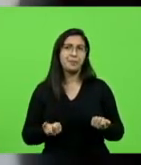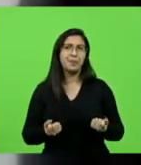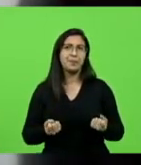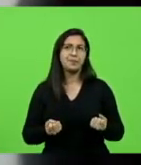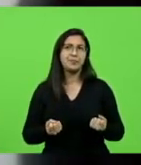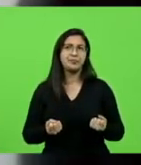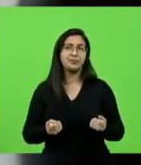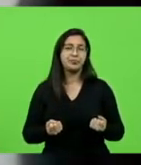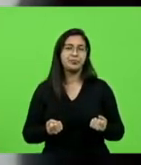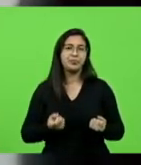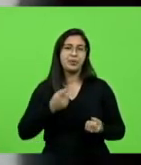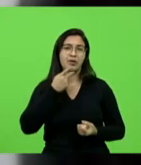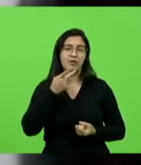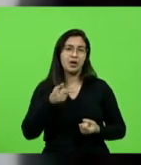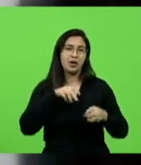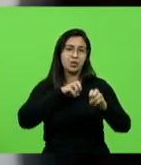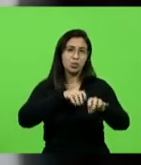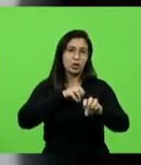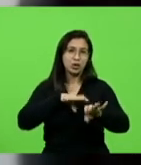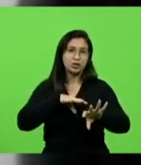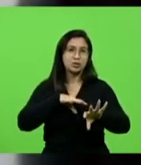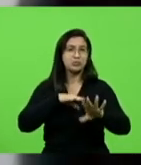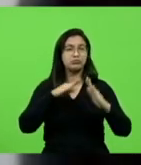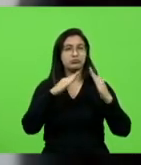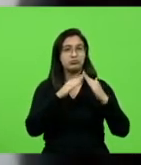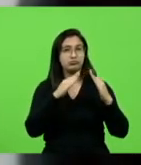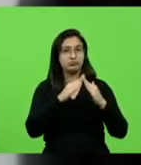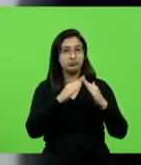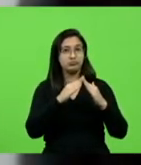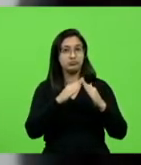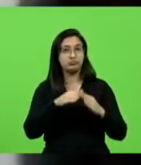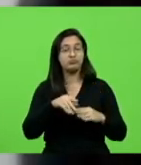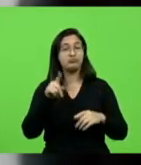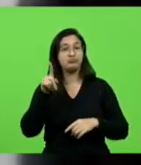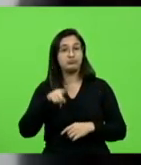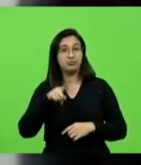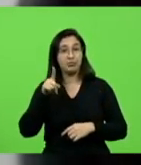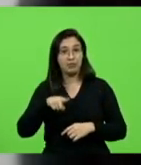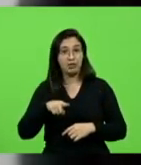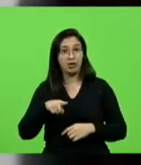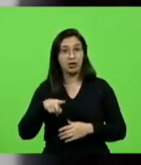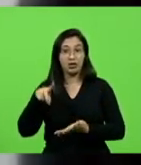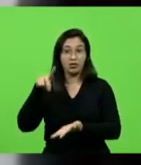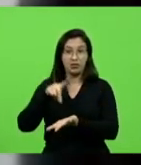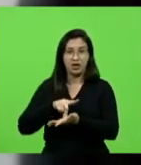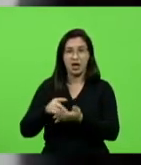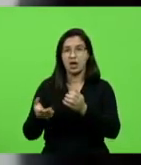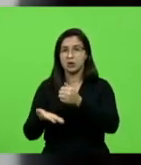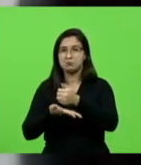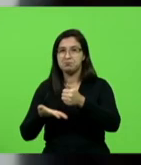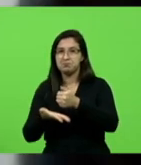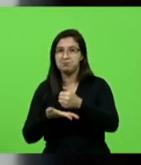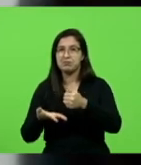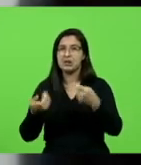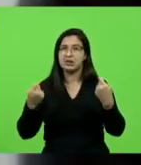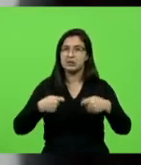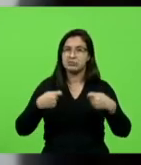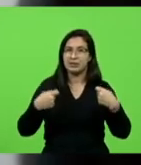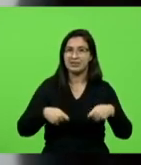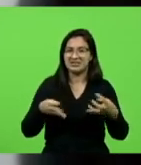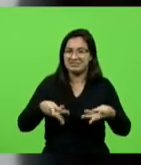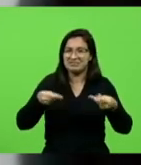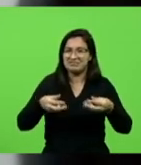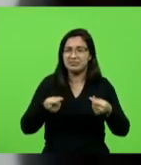falar em educação domiciliar é falar de fatos concretos, porque nós temos